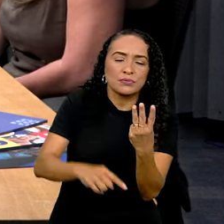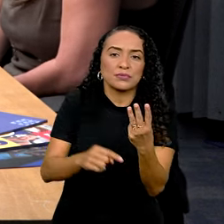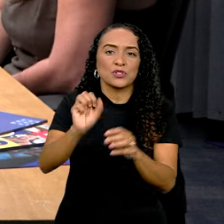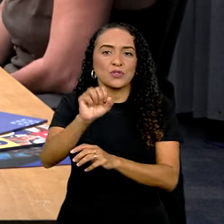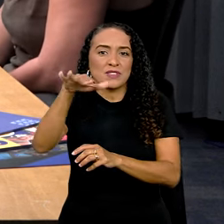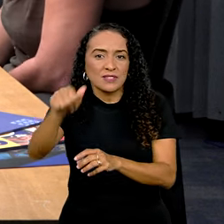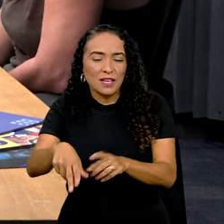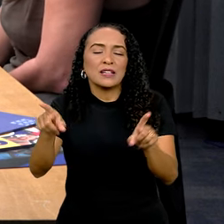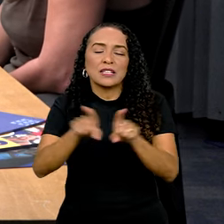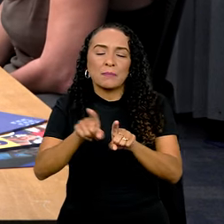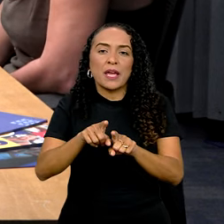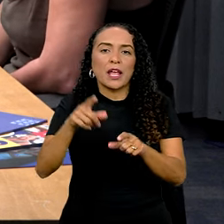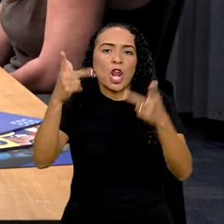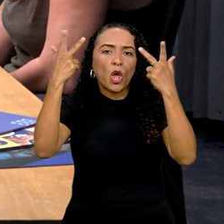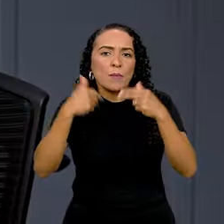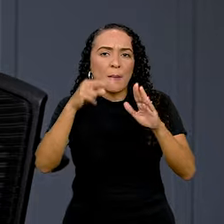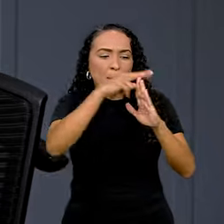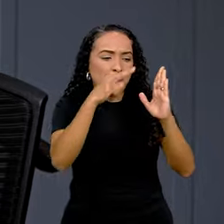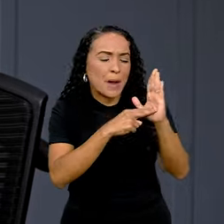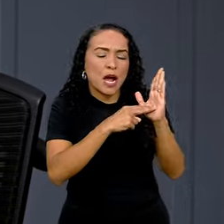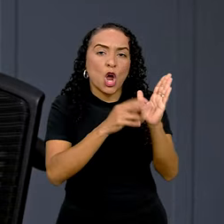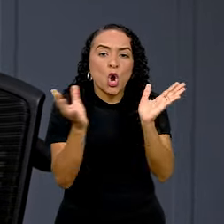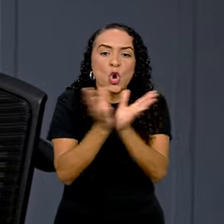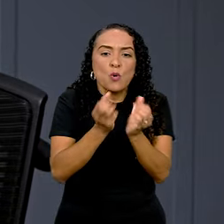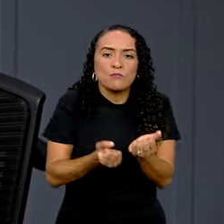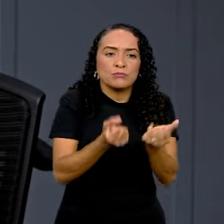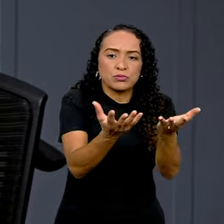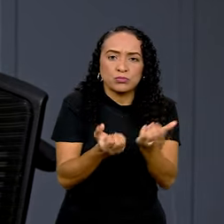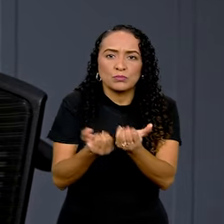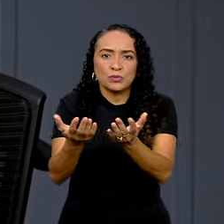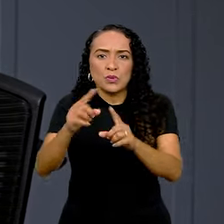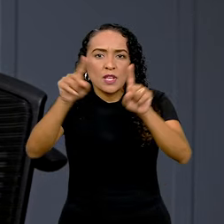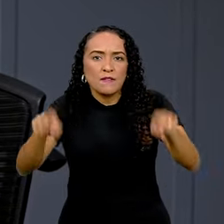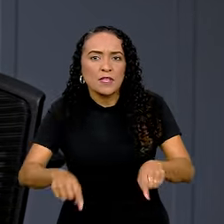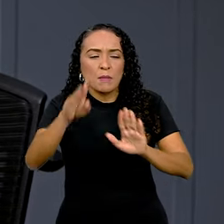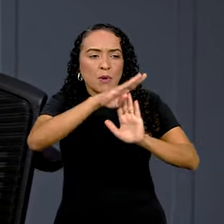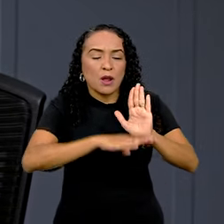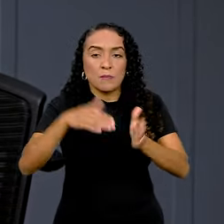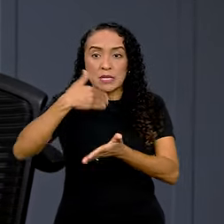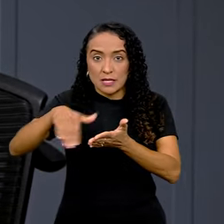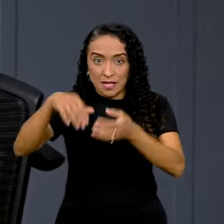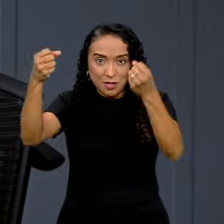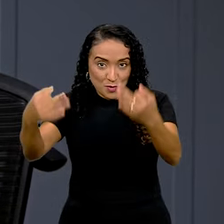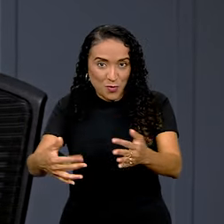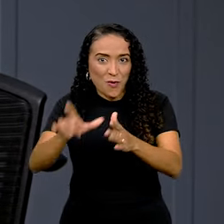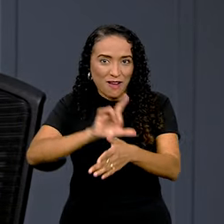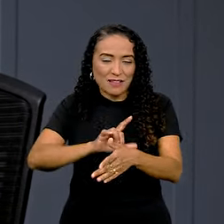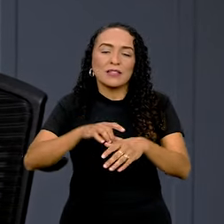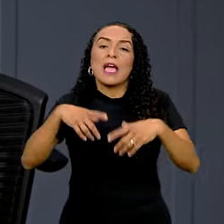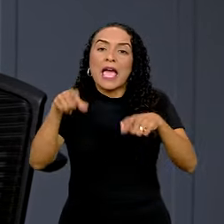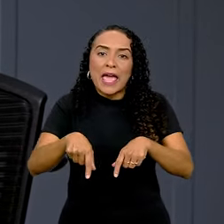do sisan assim como também a gente normatizar esse conjunto de ofertas esse conjunto de serviços de programas que a secretária